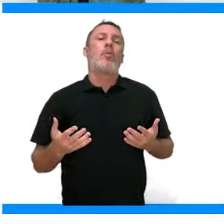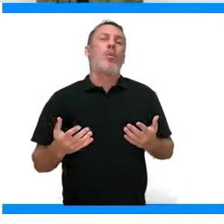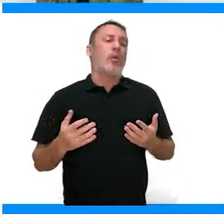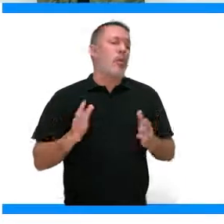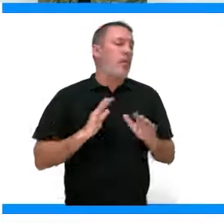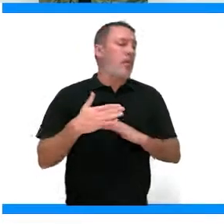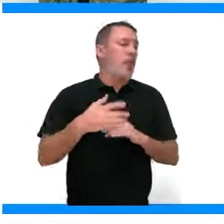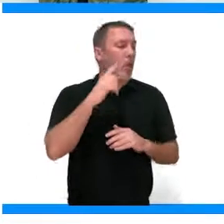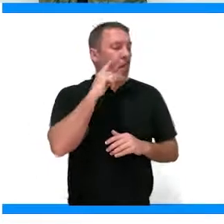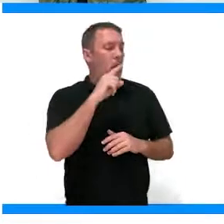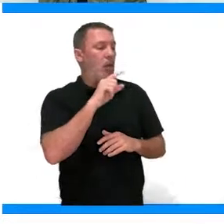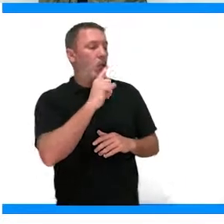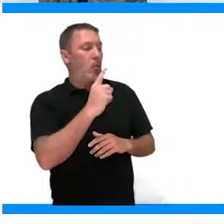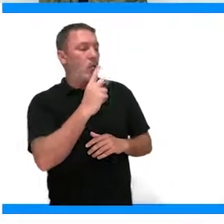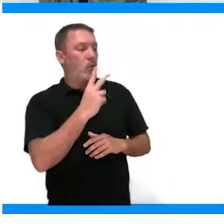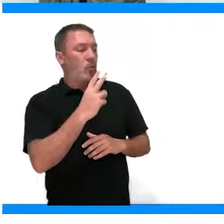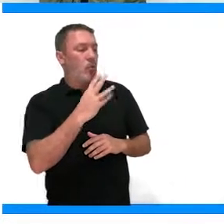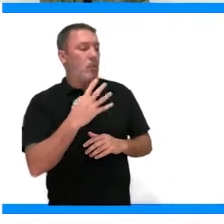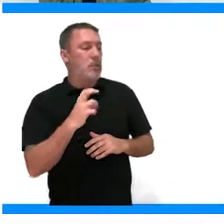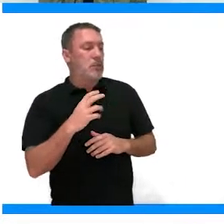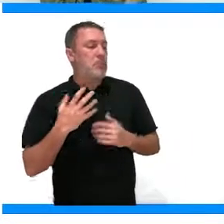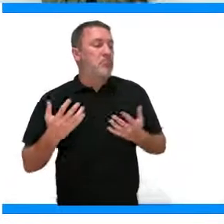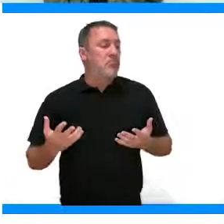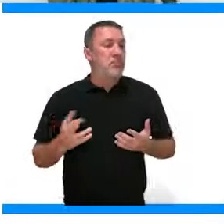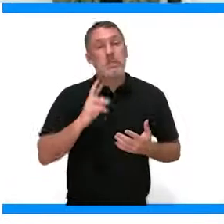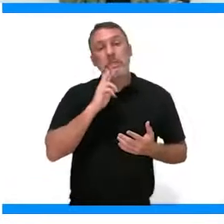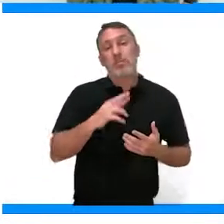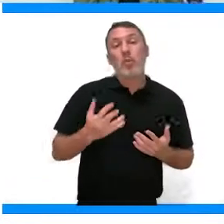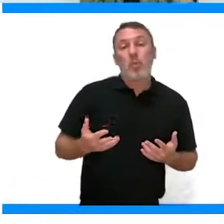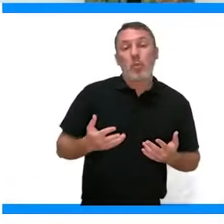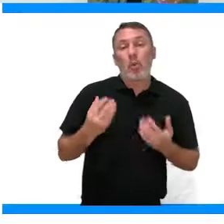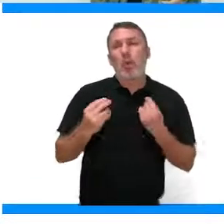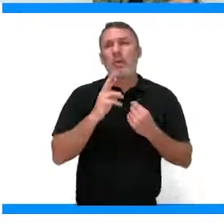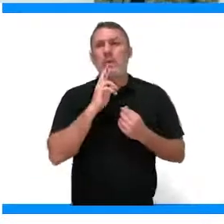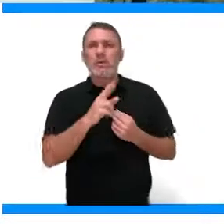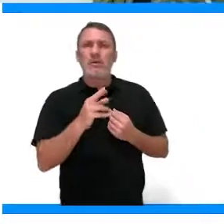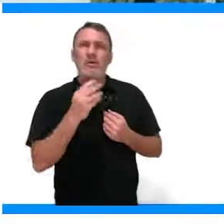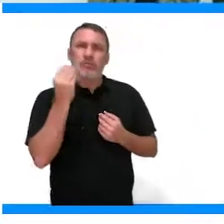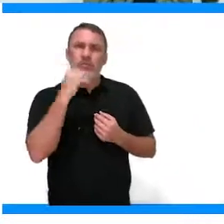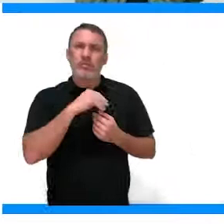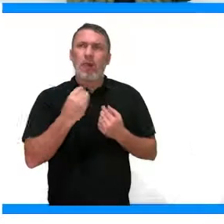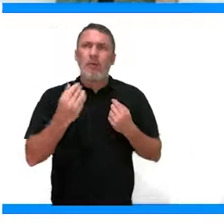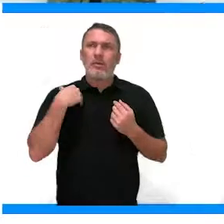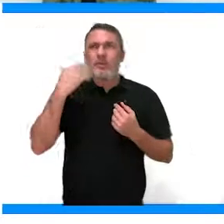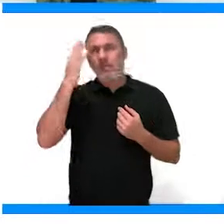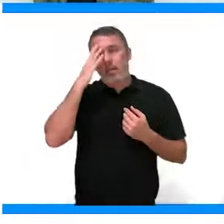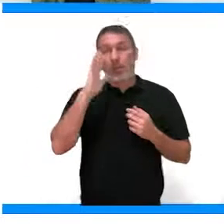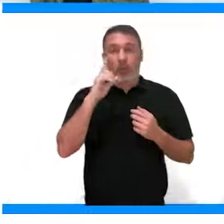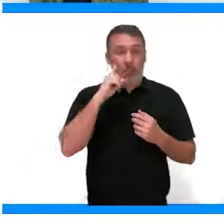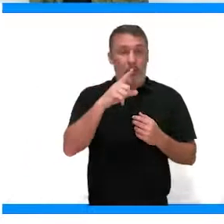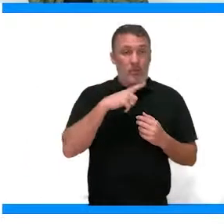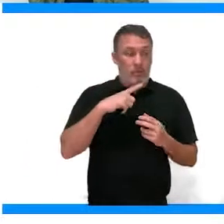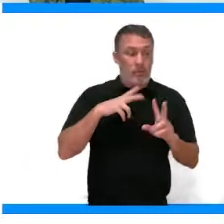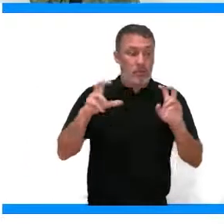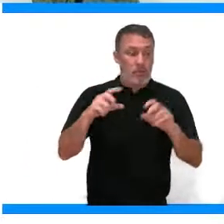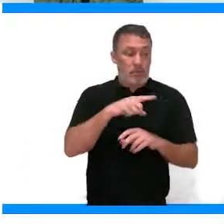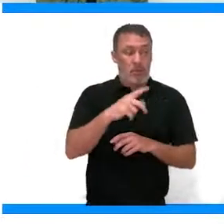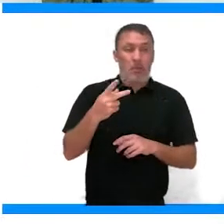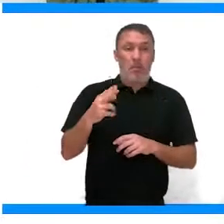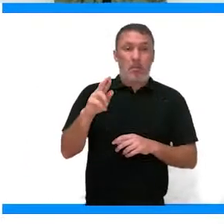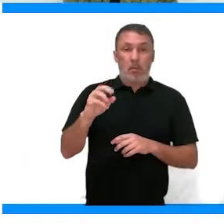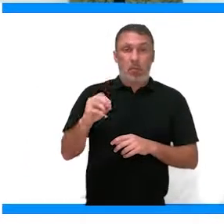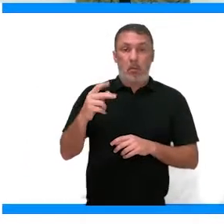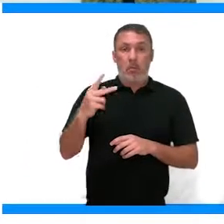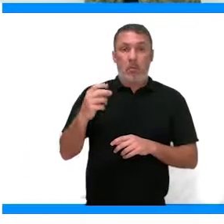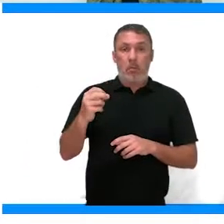pelo bairro 1, 2, 3, 4, 5. Como fazer essa questão? Como hackear essa questão? Na proporcionalidade, nessa